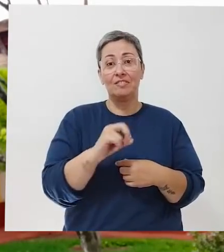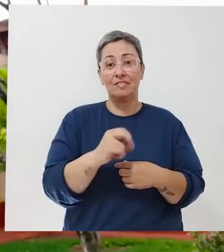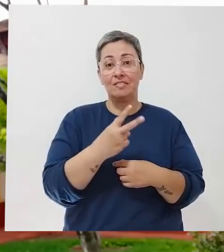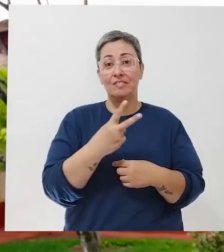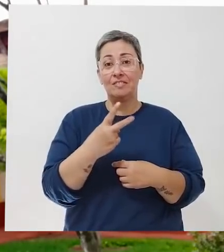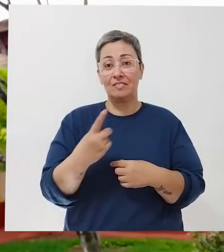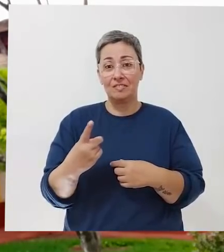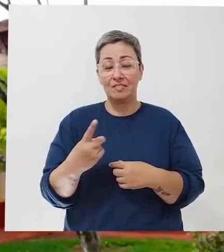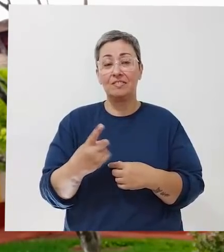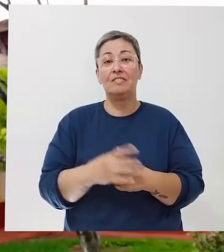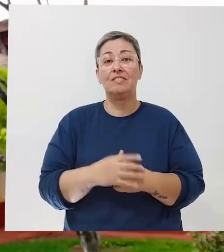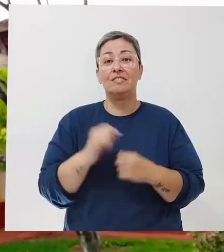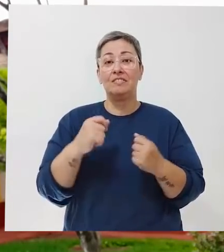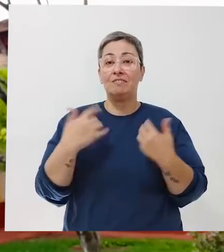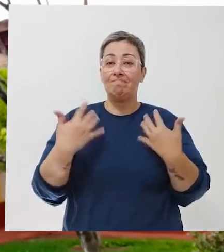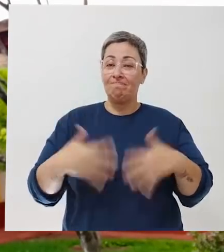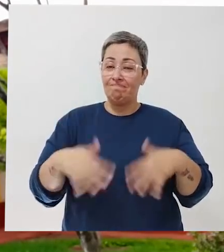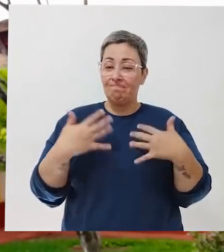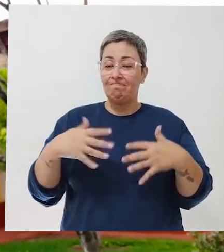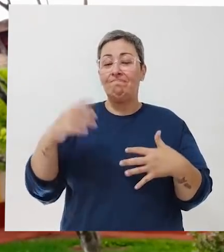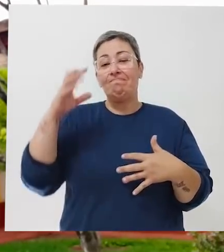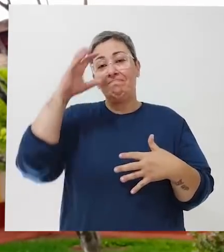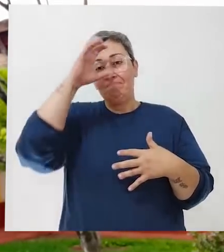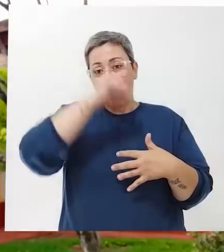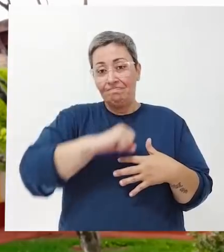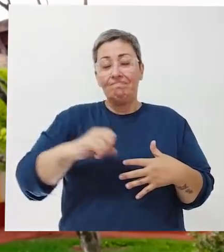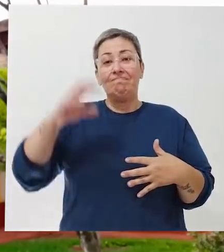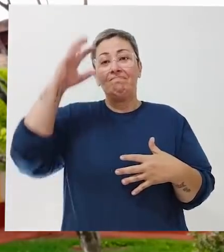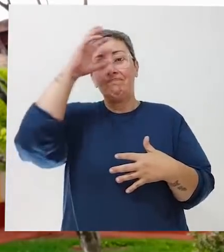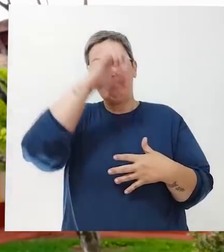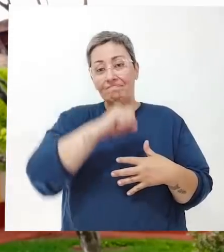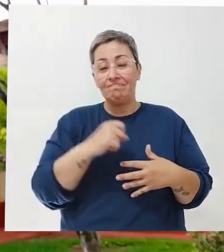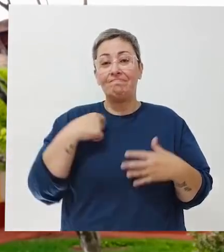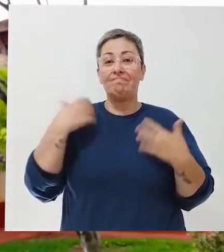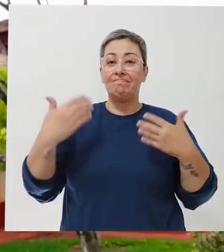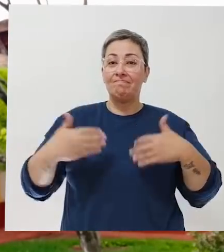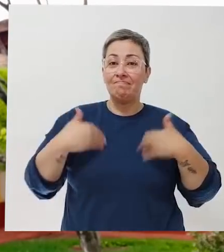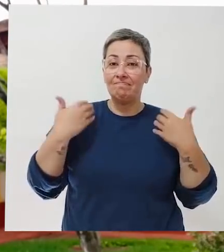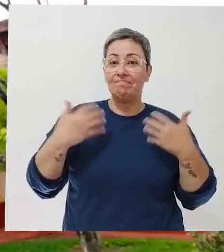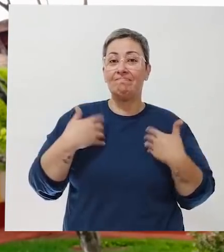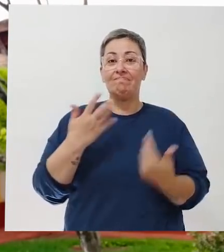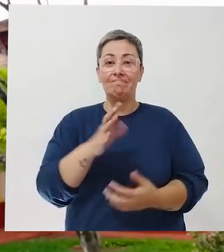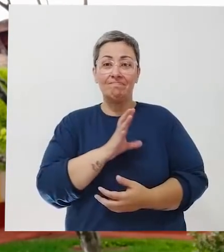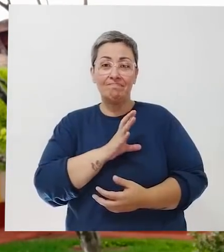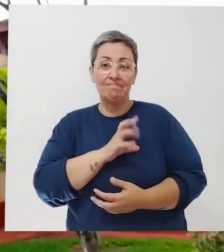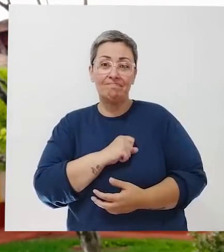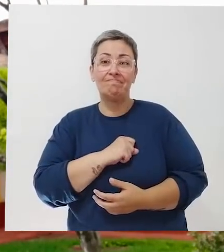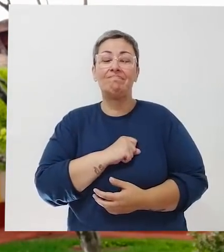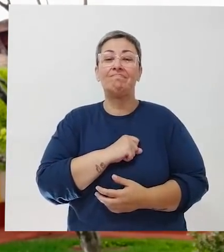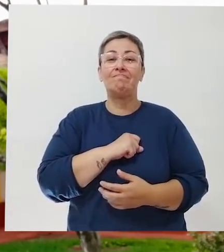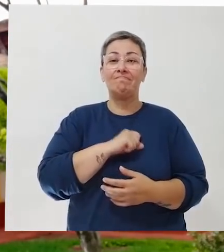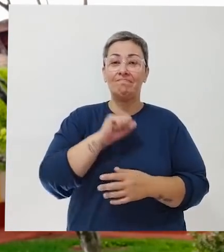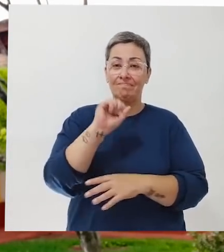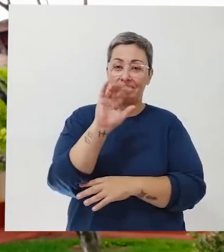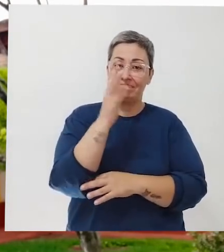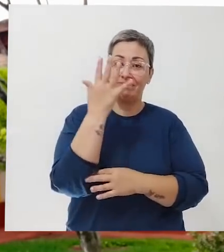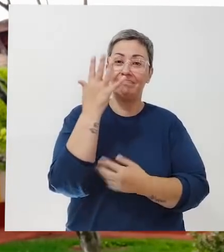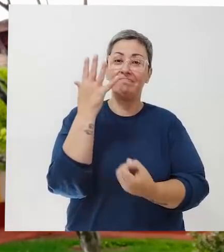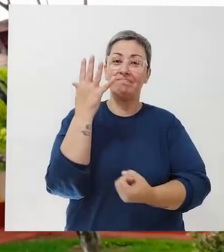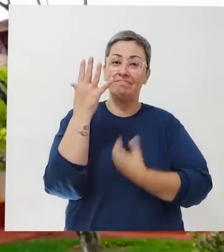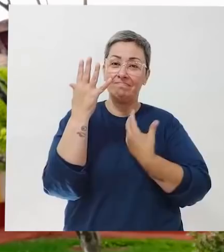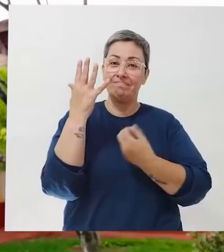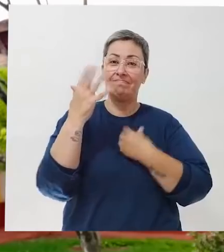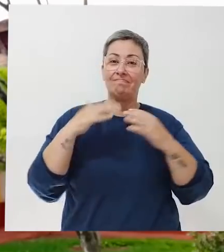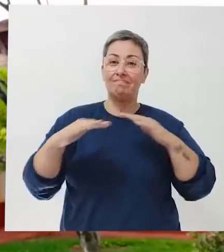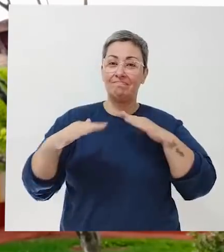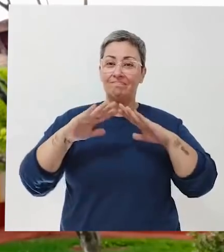venha 2021 cheio de ensinamento, de muita alegria, de muito amor, de muito pé de